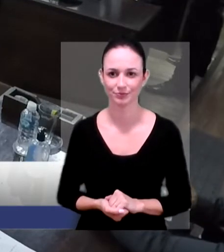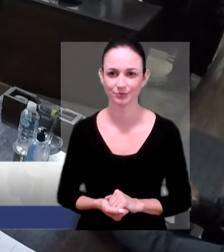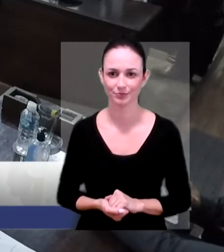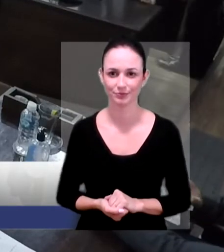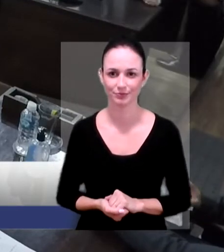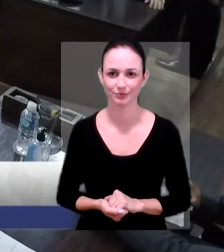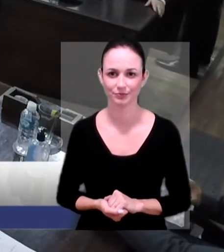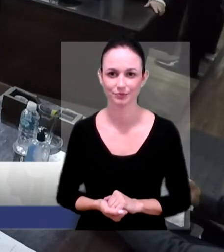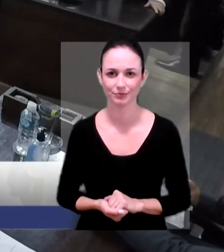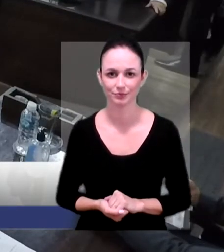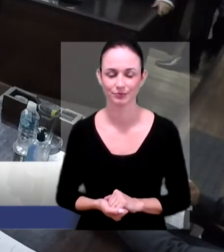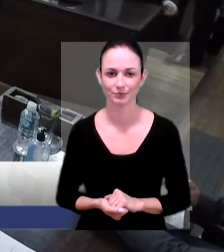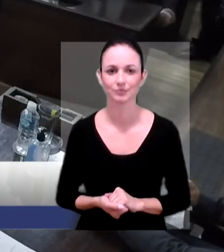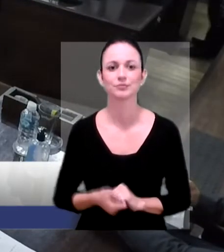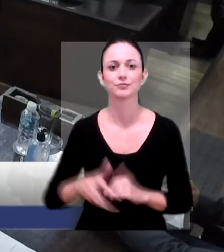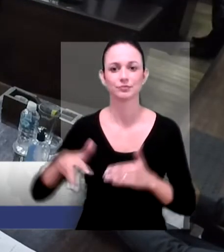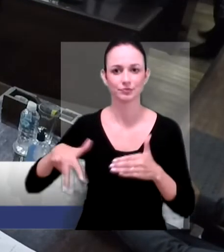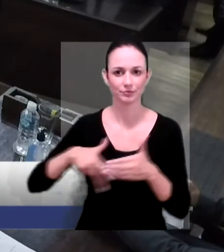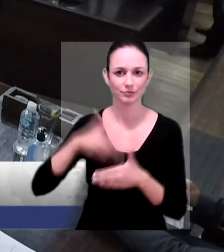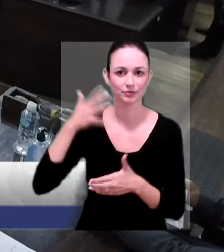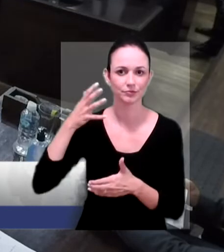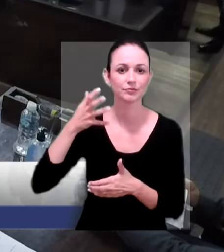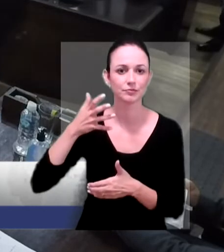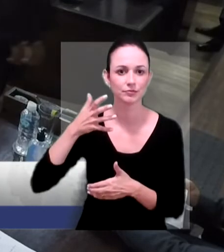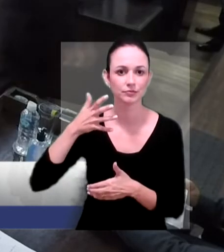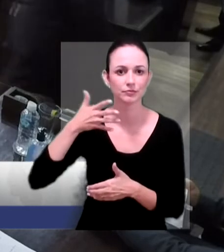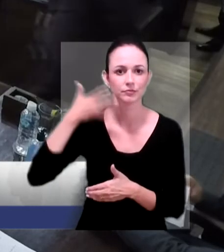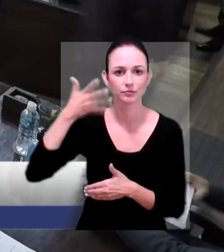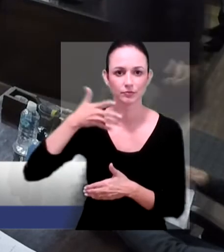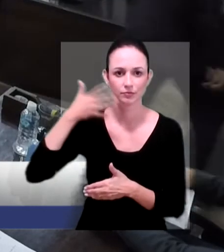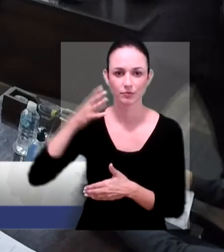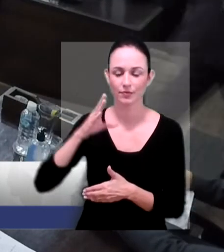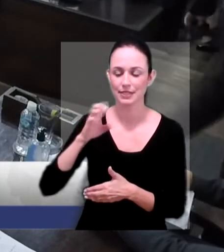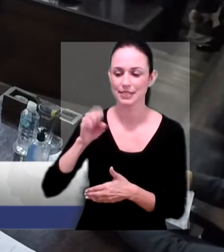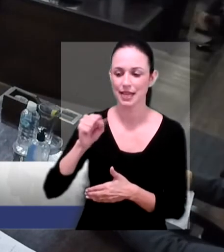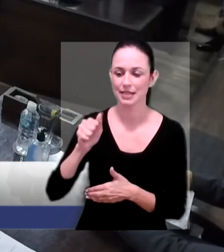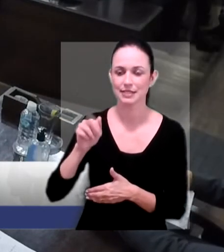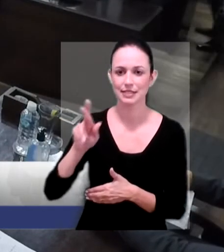Com a palavra o vereador César Carlos Azevedo,